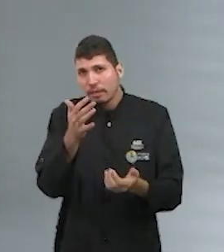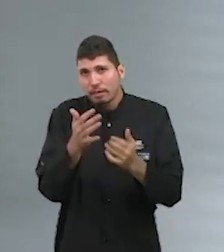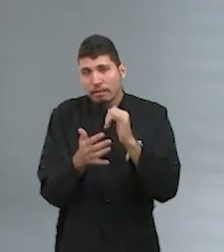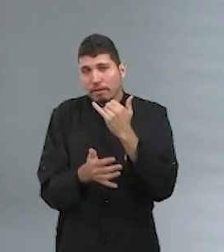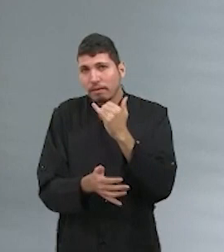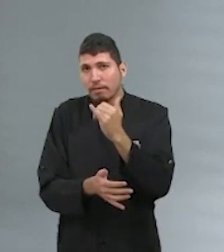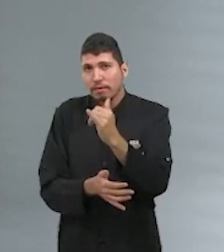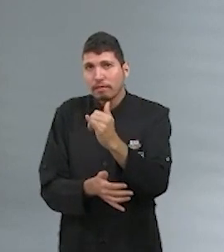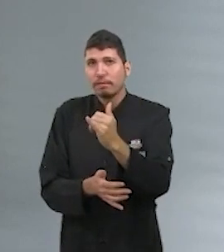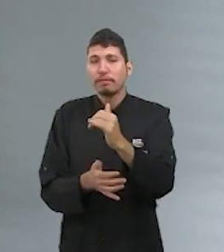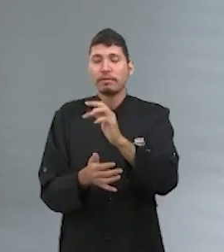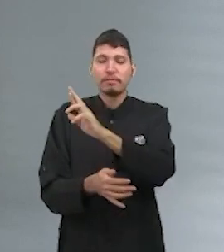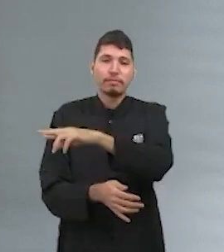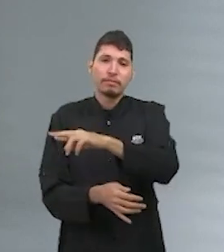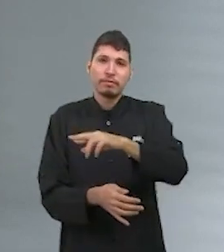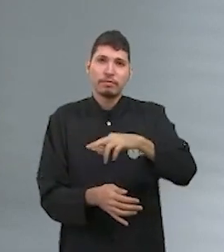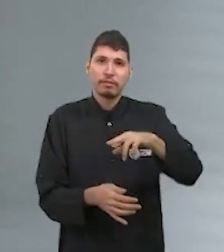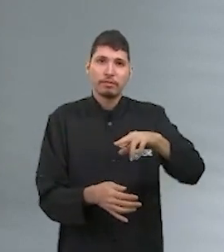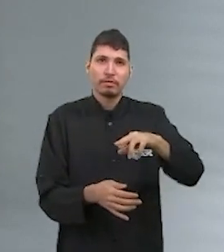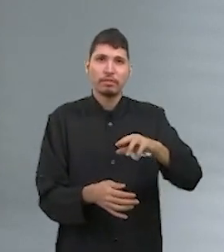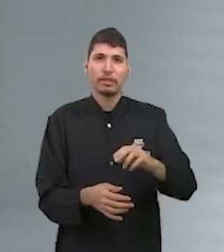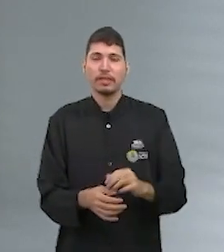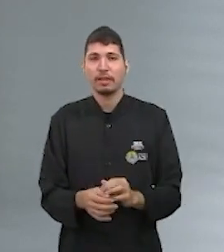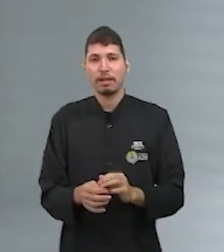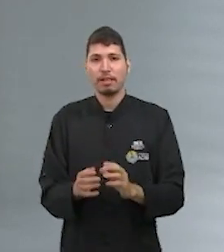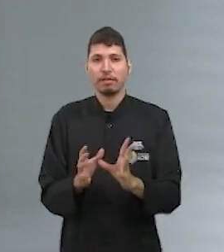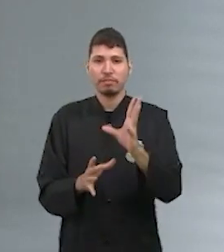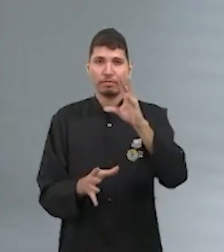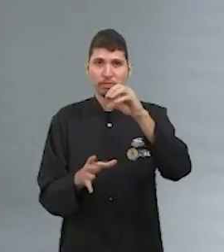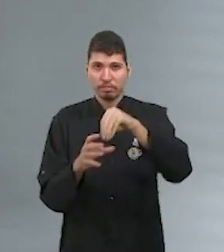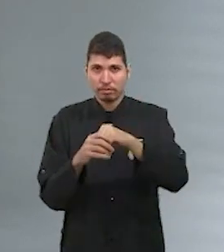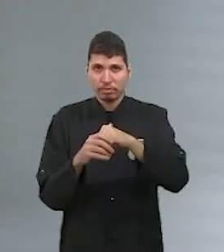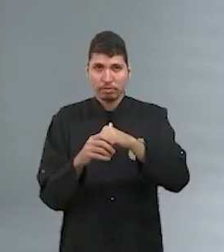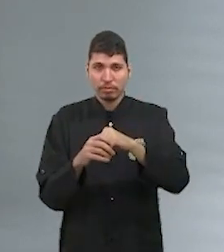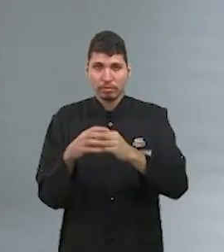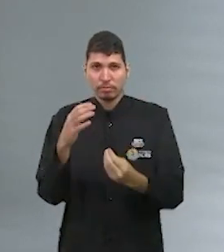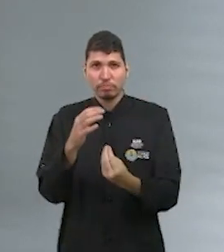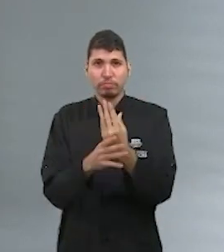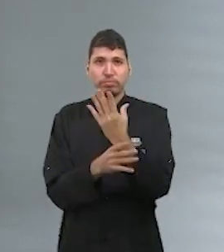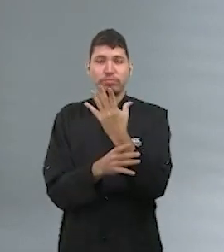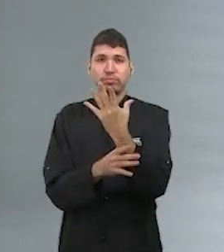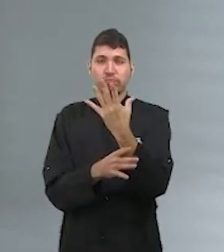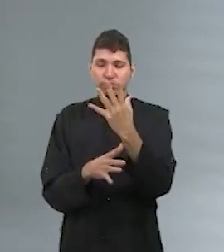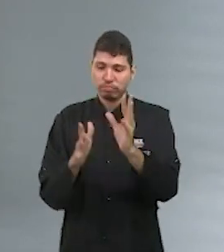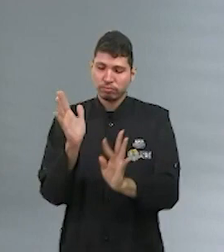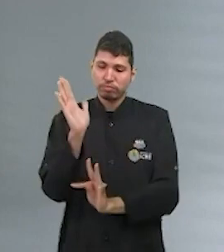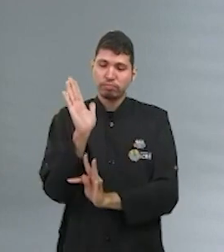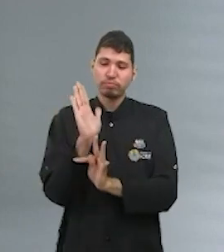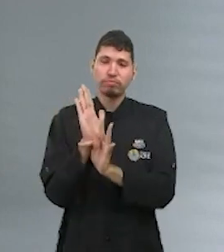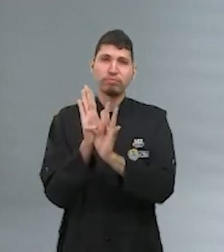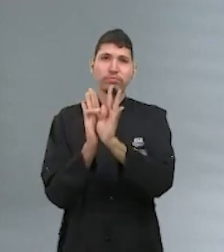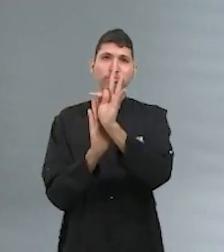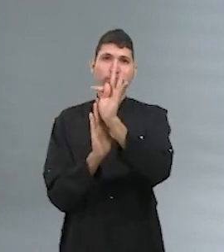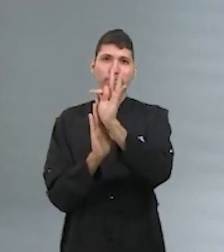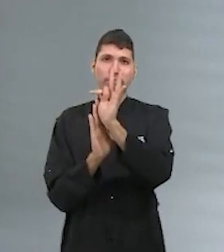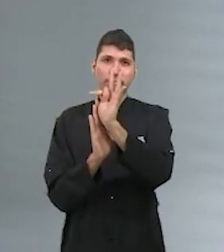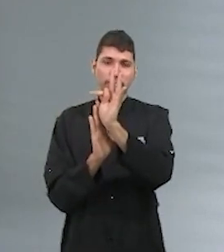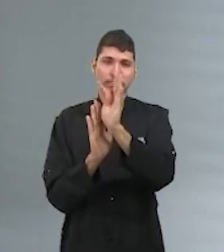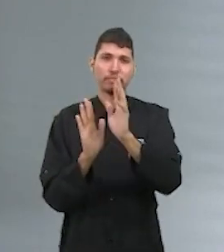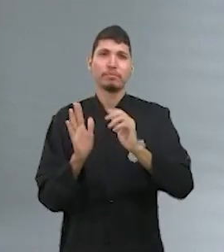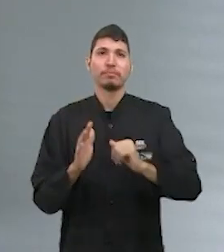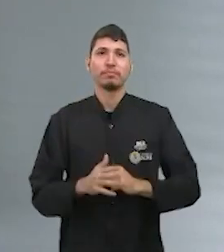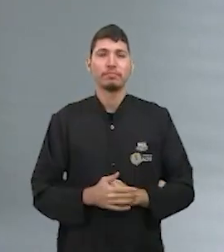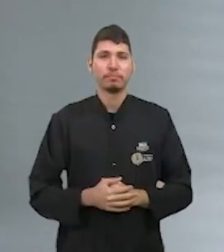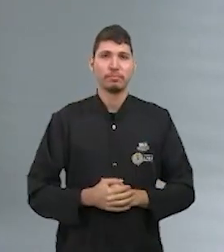pega essa energia elétrica e transforma em térmica, então há muita perca ali na parte de energia em forma de calor, ok?